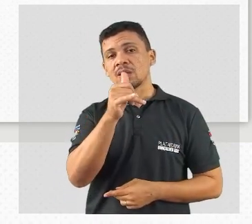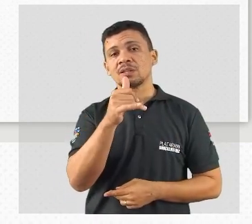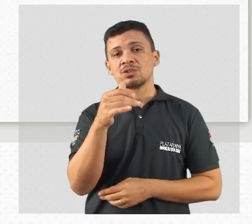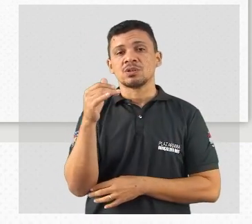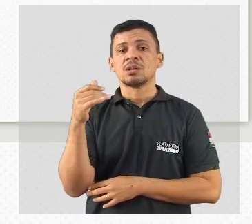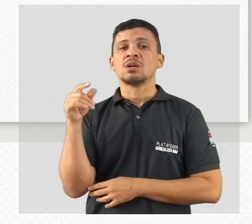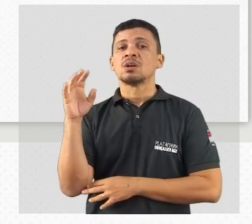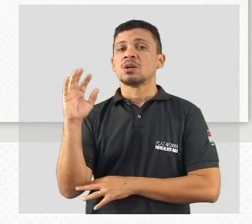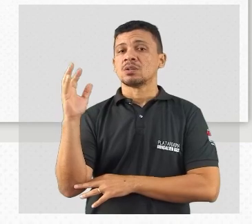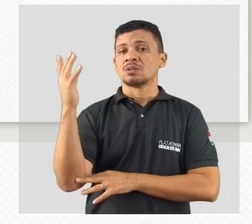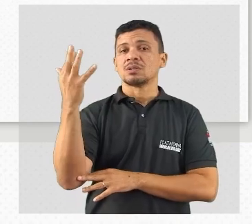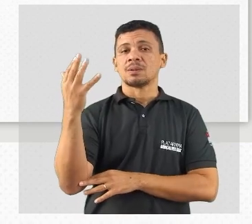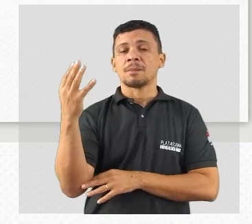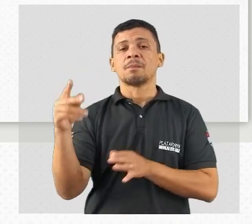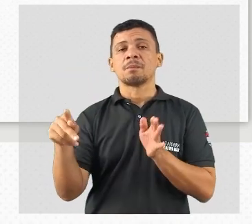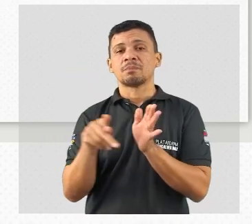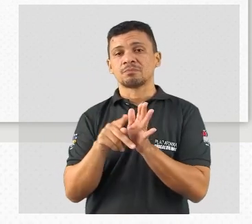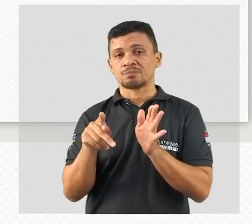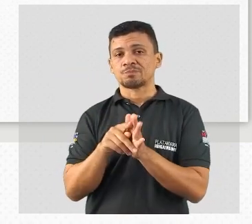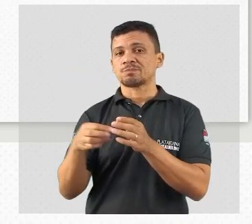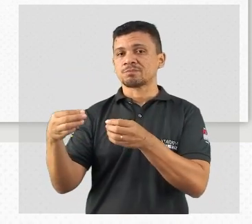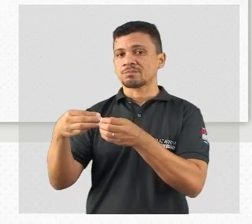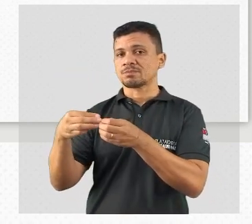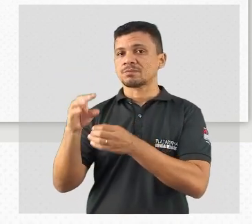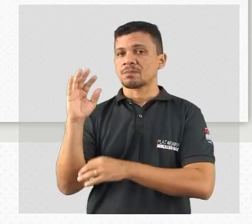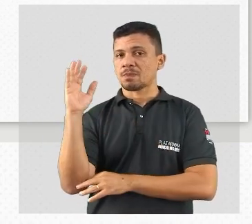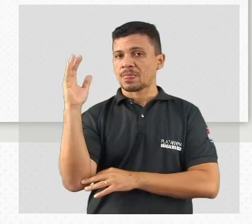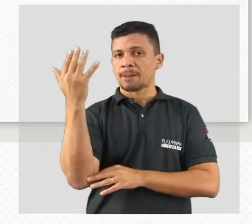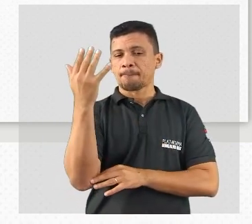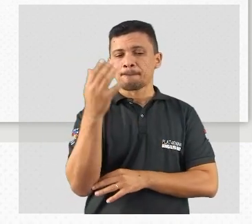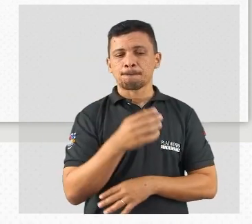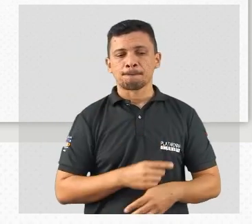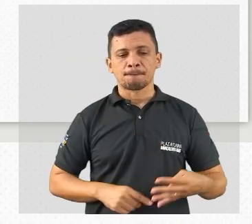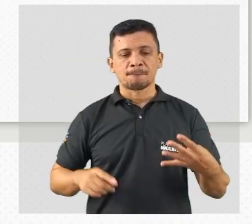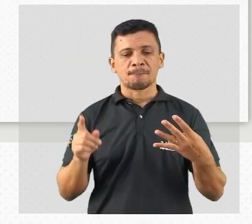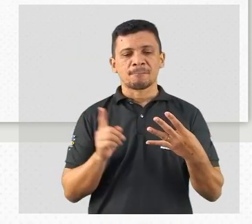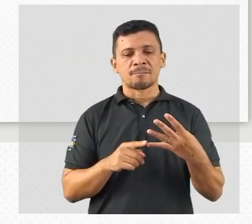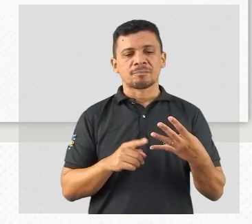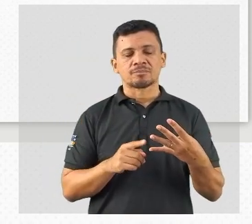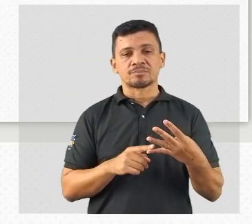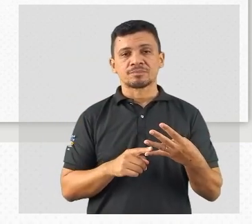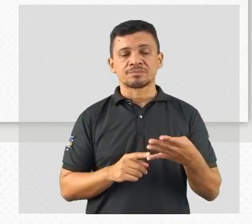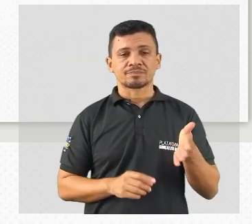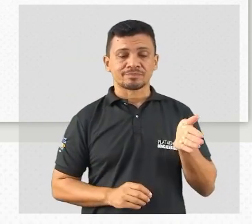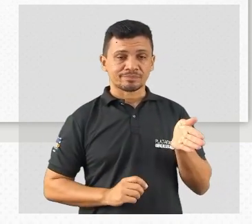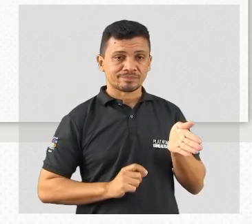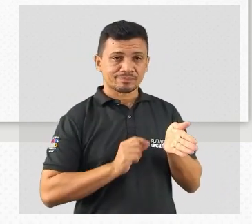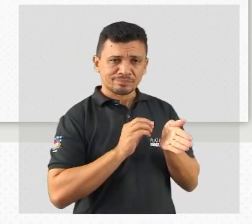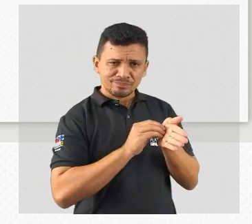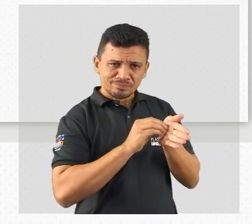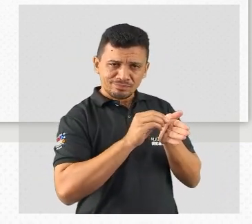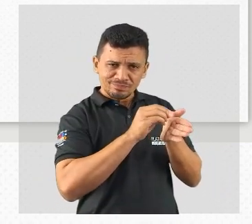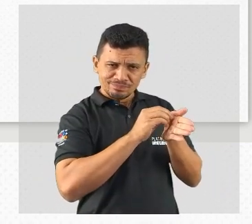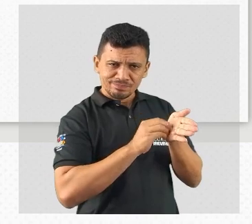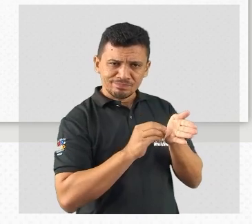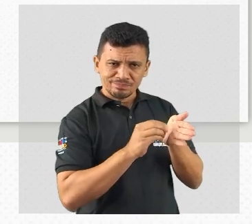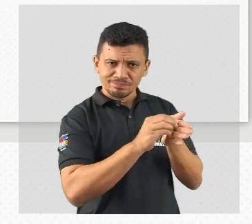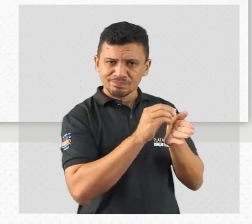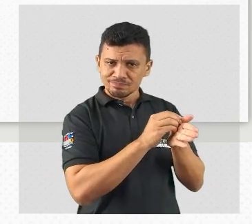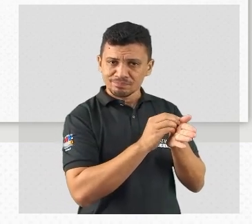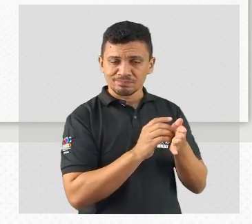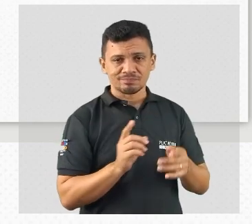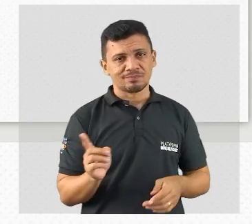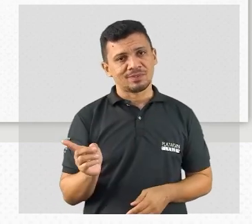nas células eucarióticas dos vegetais, tá? Retículo endoplasmático rugoso, também não, né, pessoal? O